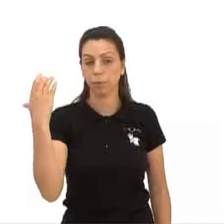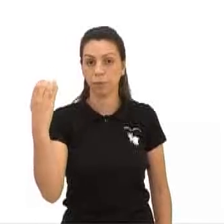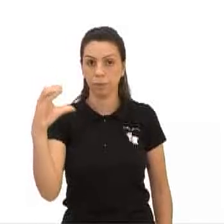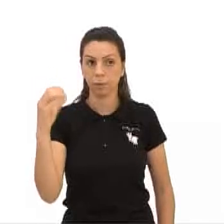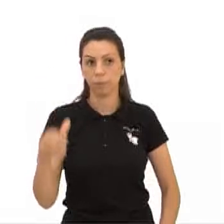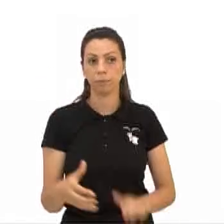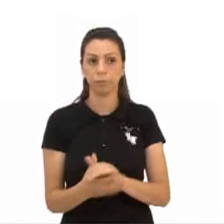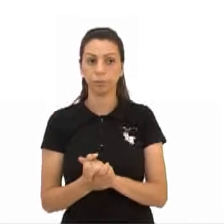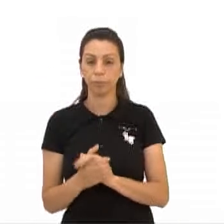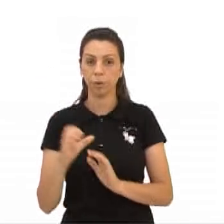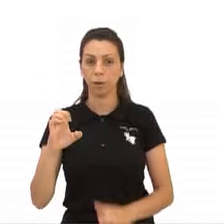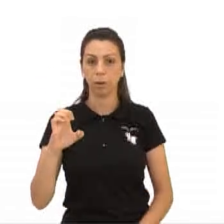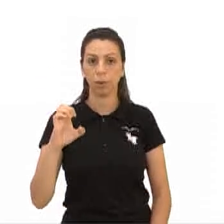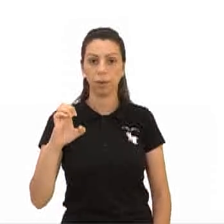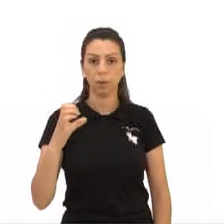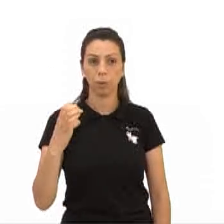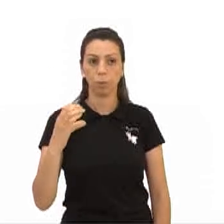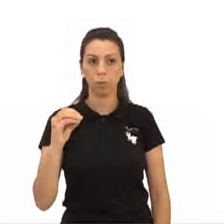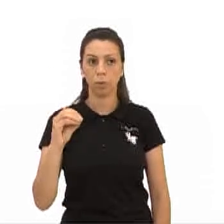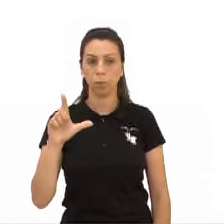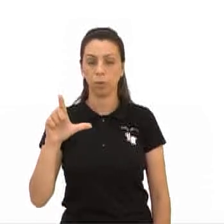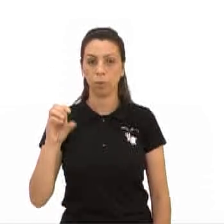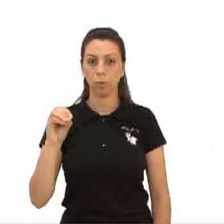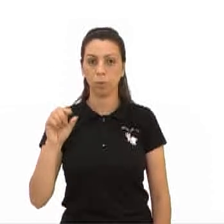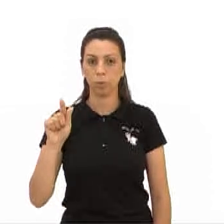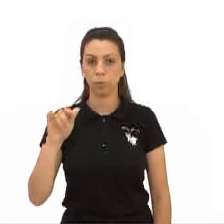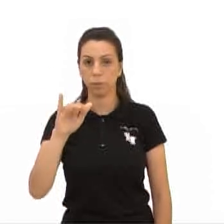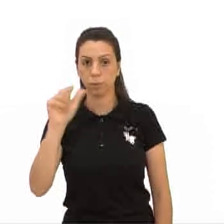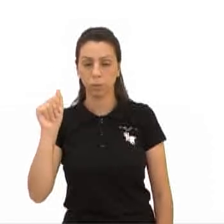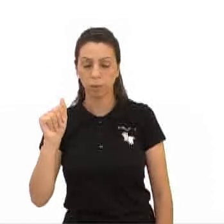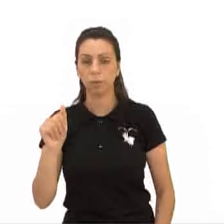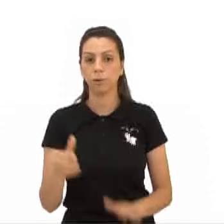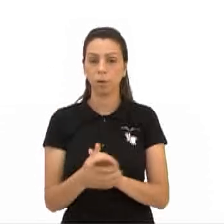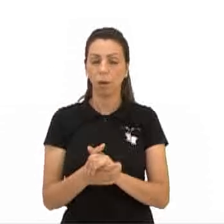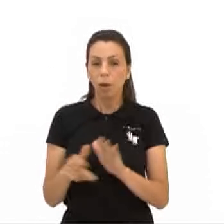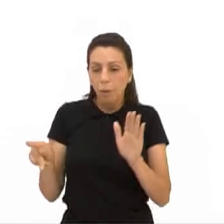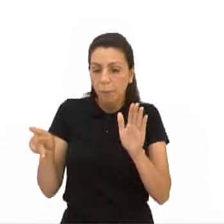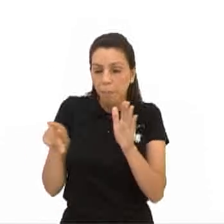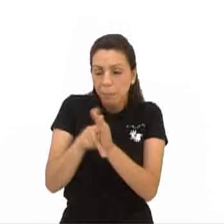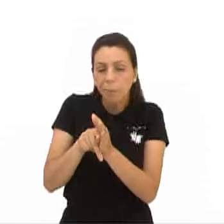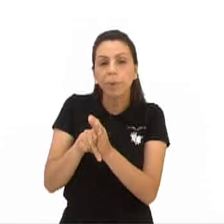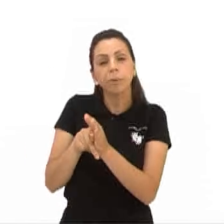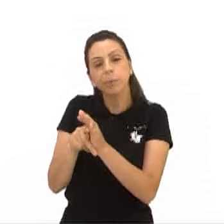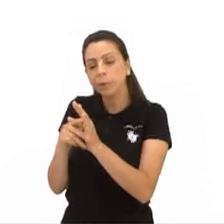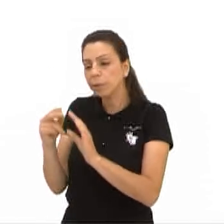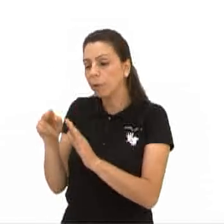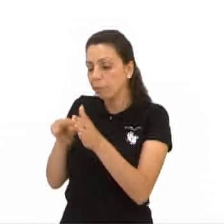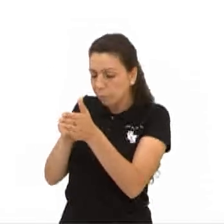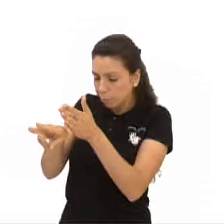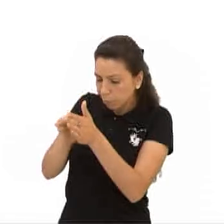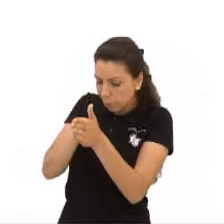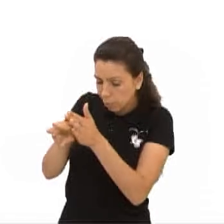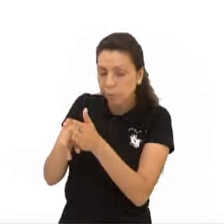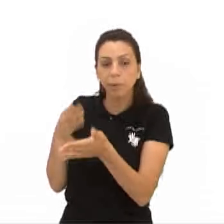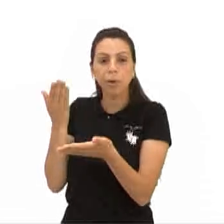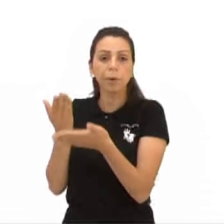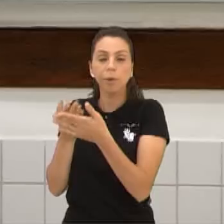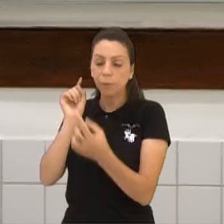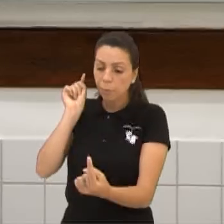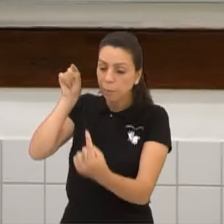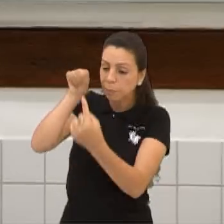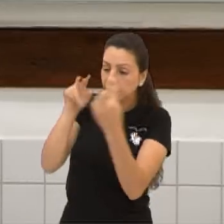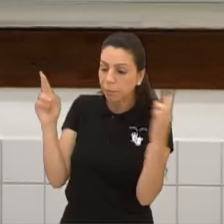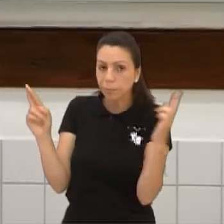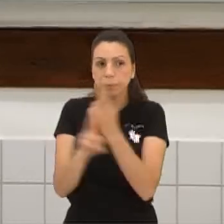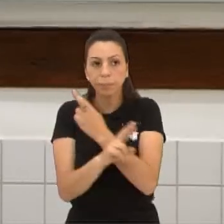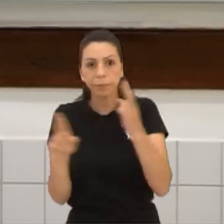a ecologia. A ecologia é uma parte da biologia, essa área que a gente está estudando, cujo objetivo é entender essa relação